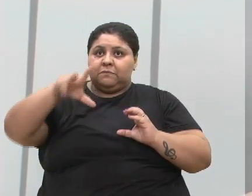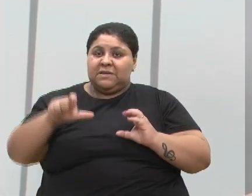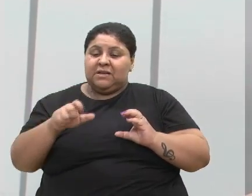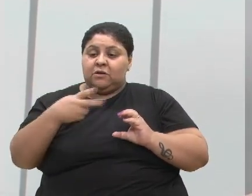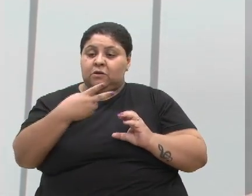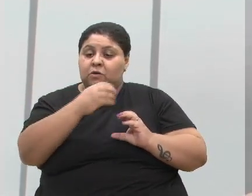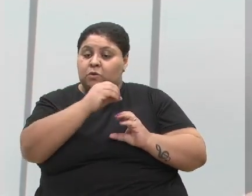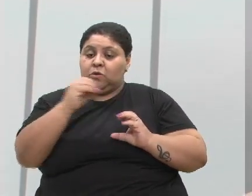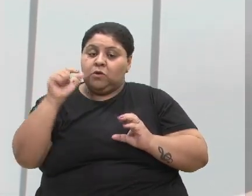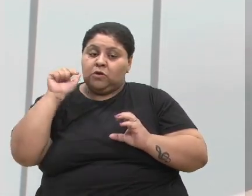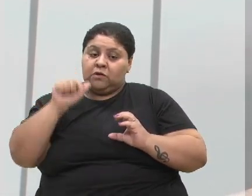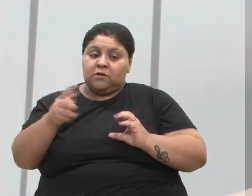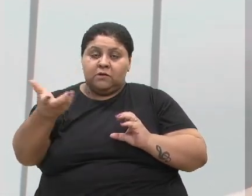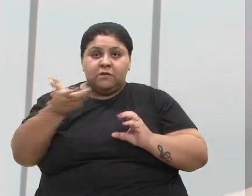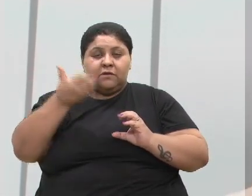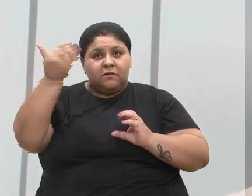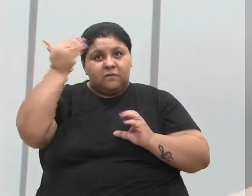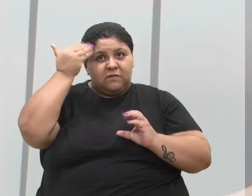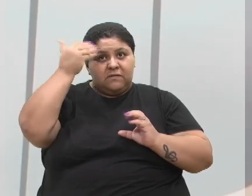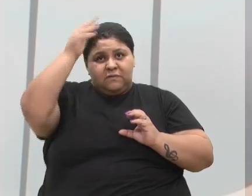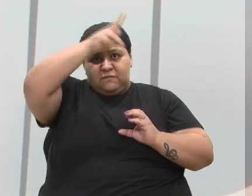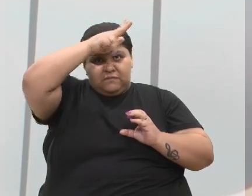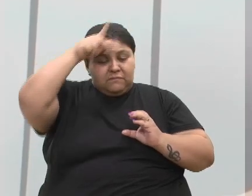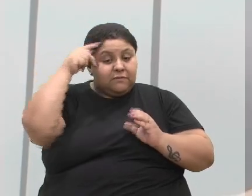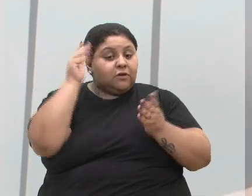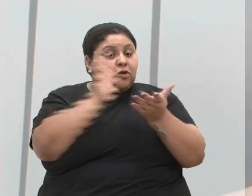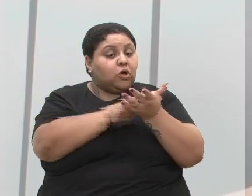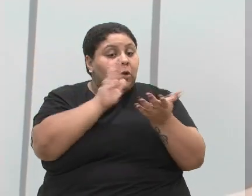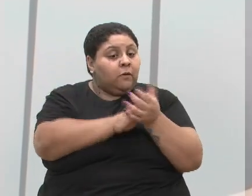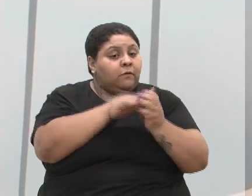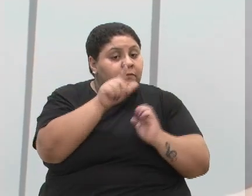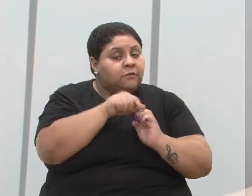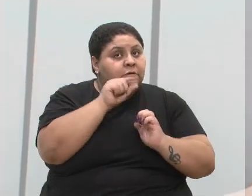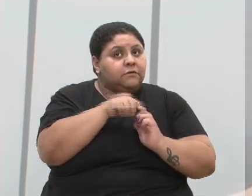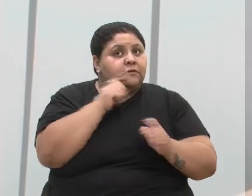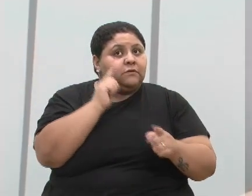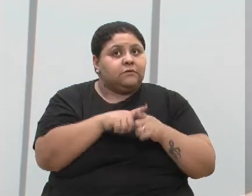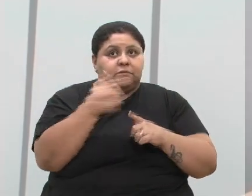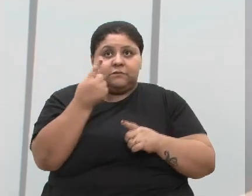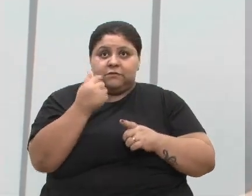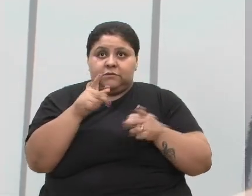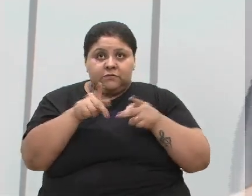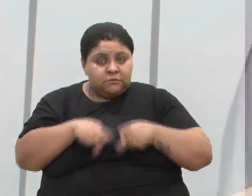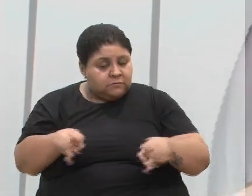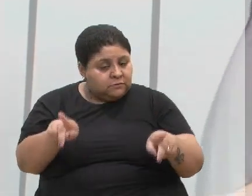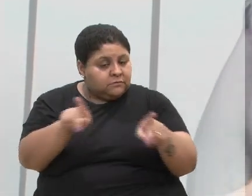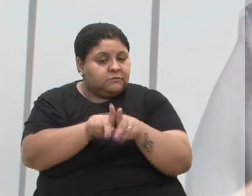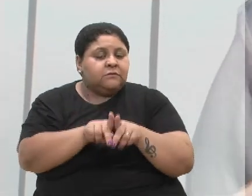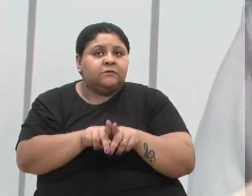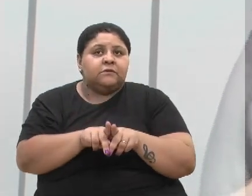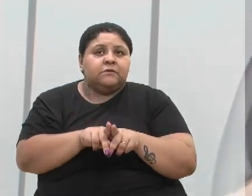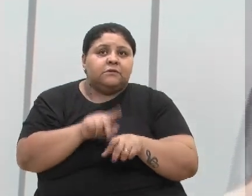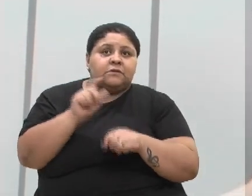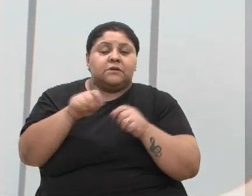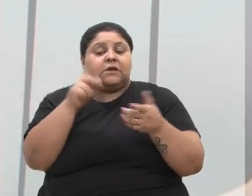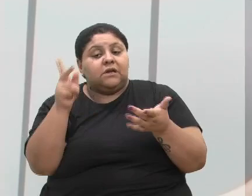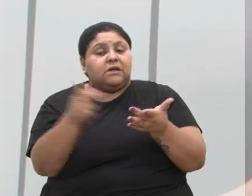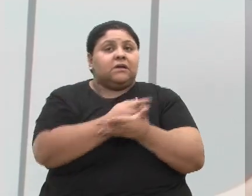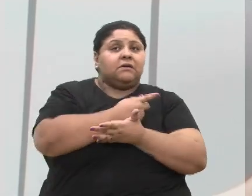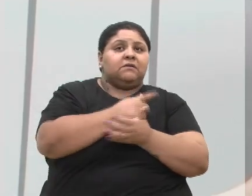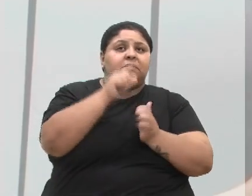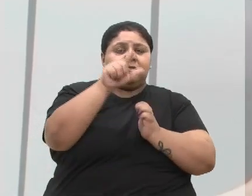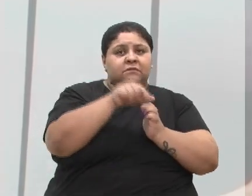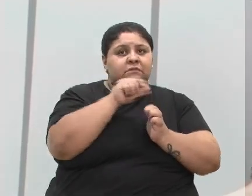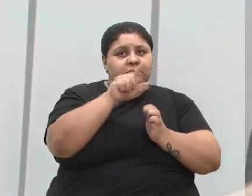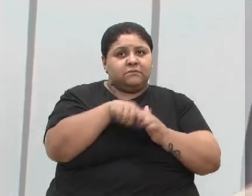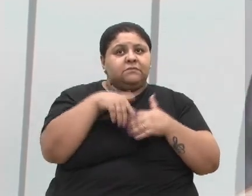queremos saber se o município está cobrando dessa empresa, porque é um dinheiro público. De quem foi o erro? Foi da empresa, então